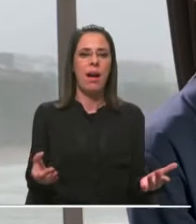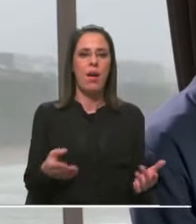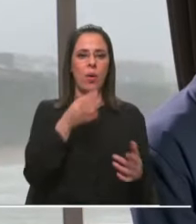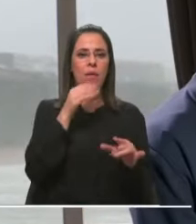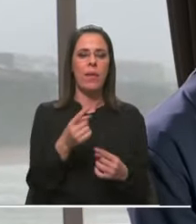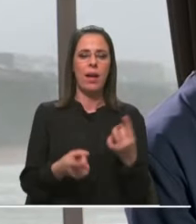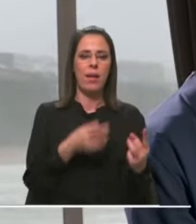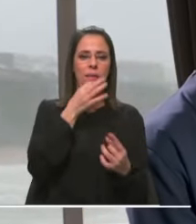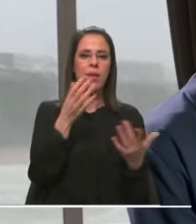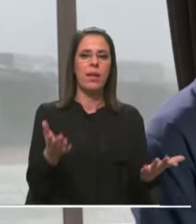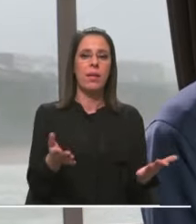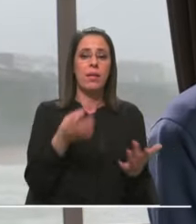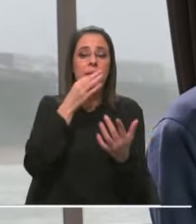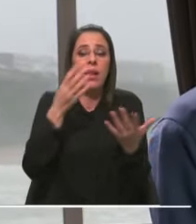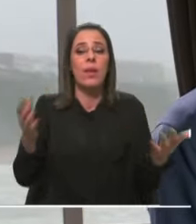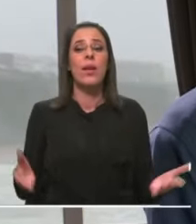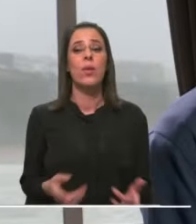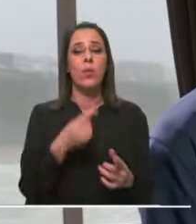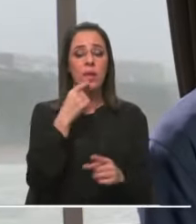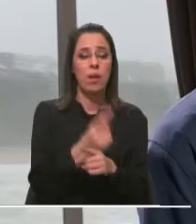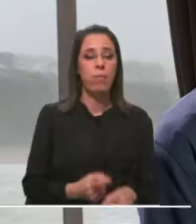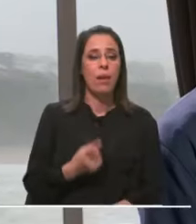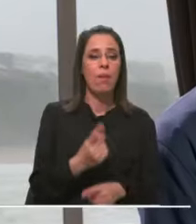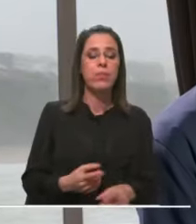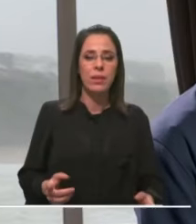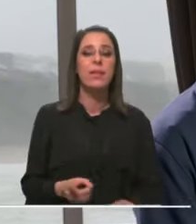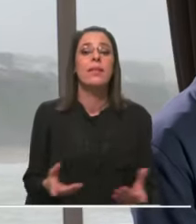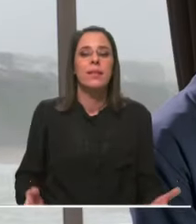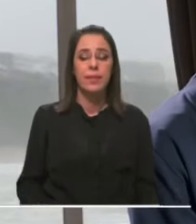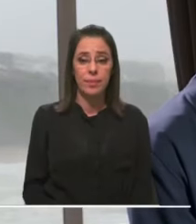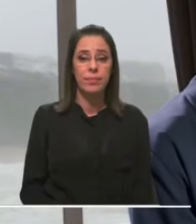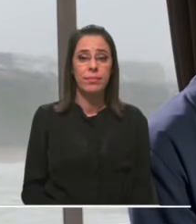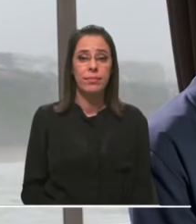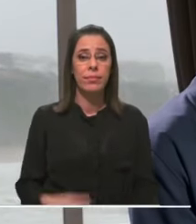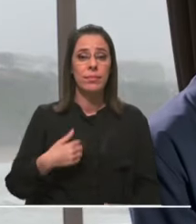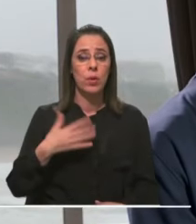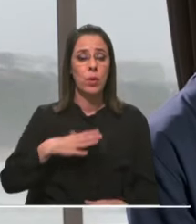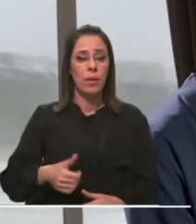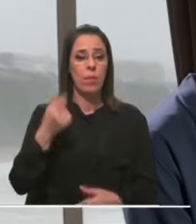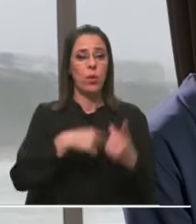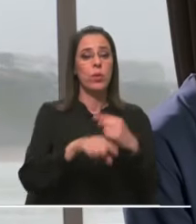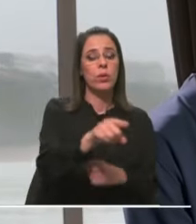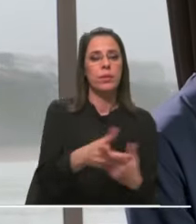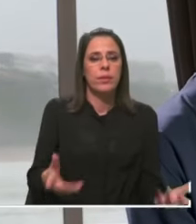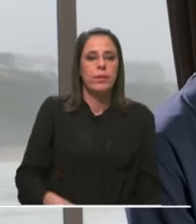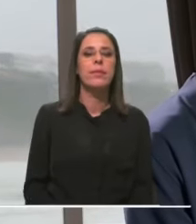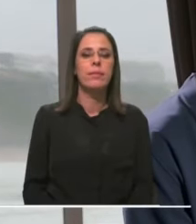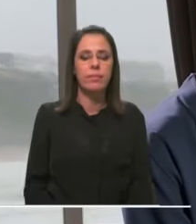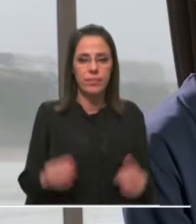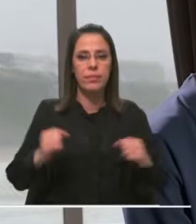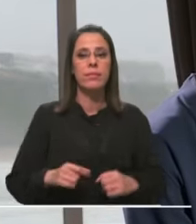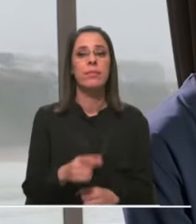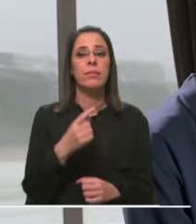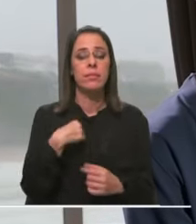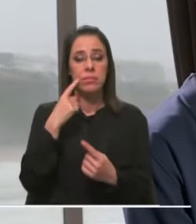falamos sobre isso às vezes? Sim, mas tu dizes sempre o mesmo. Que é o quê? Que eu me safava melhor que tu e que... Concordo.